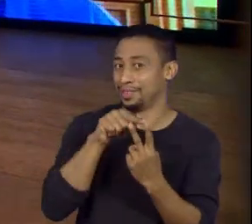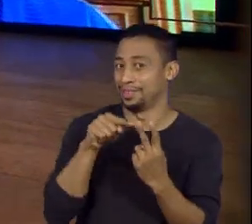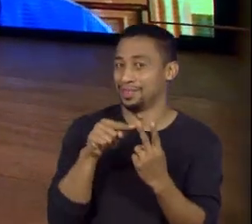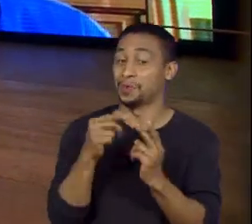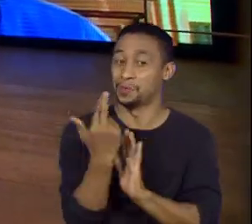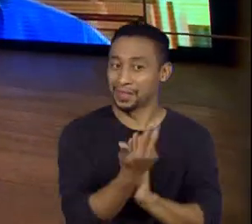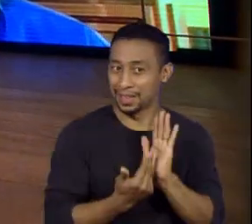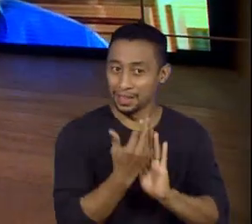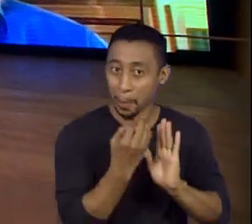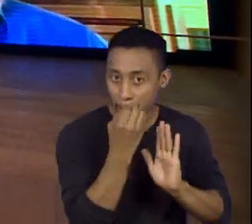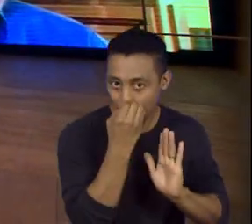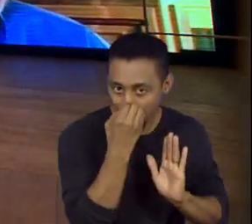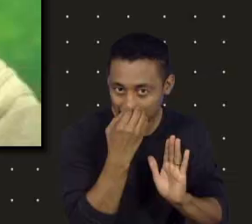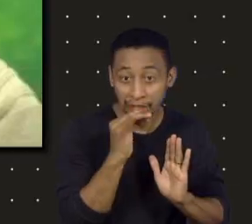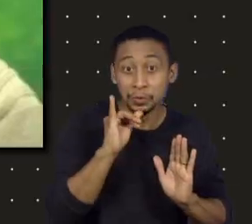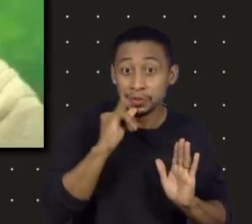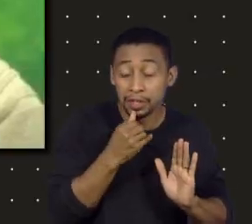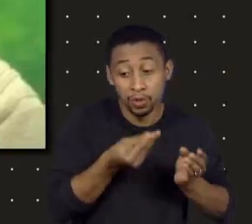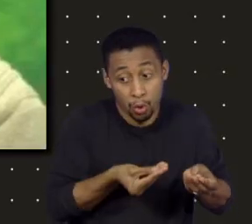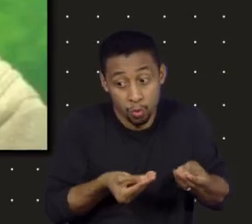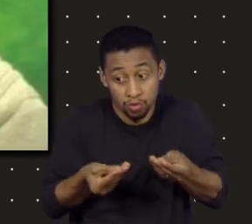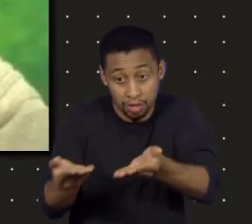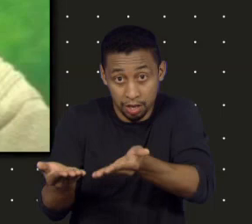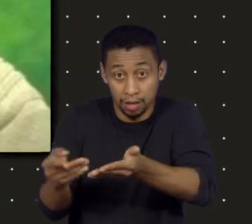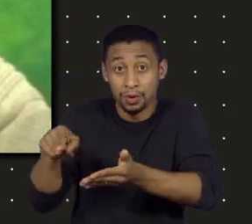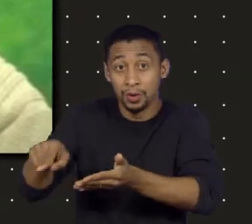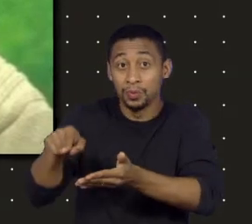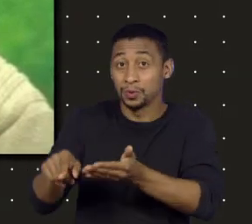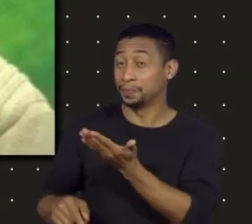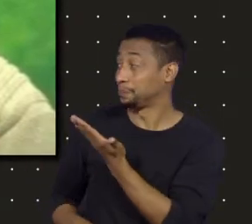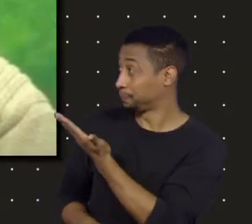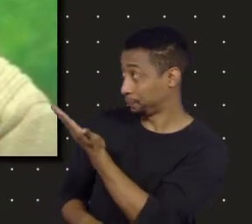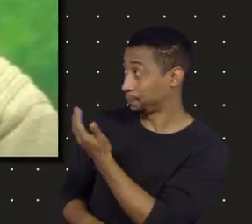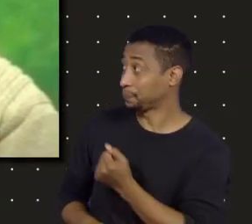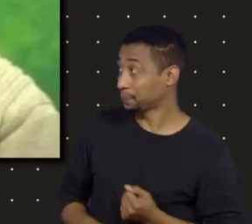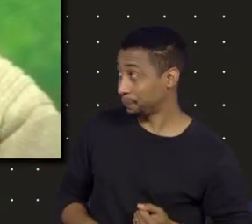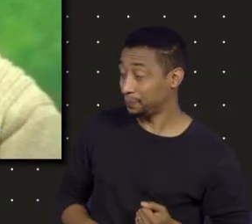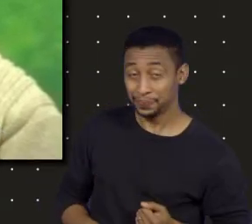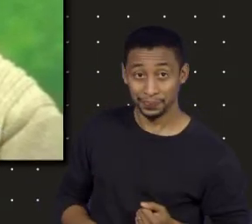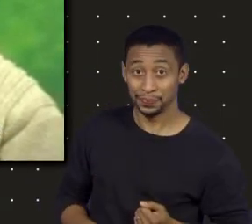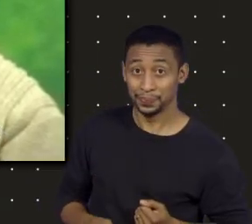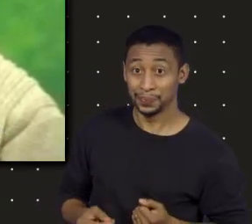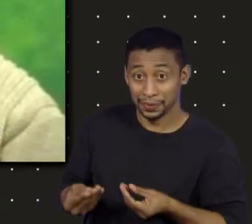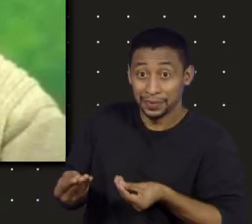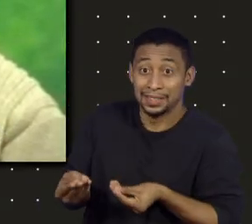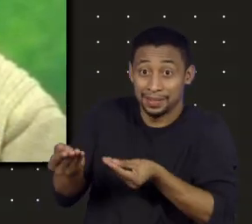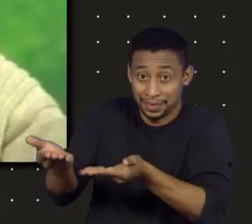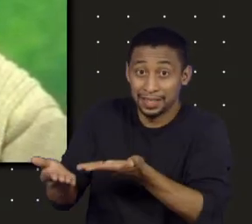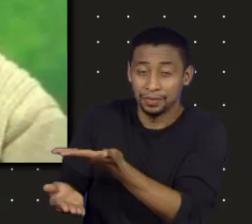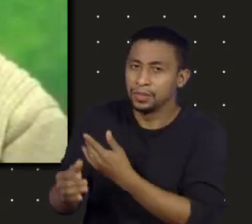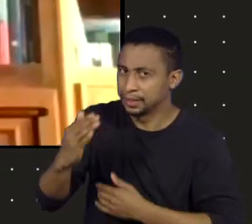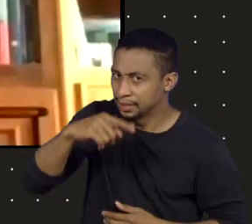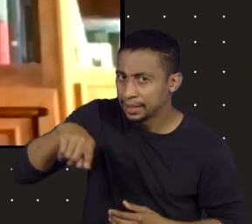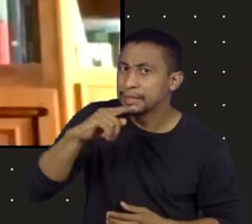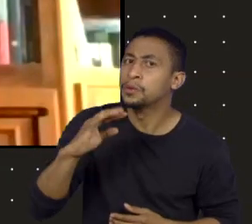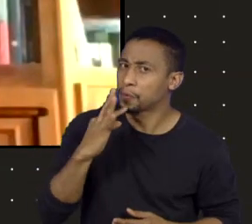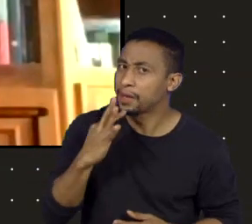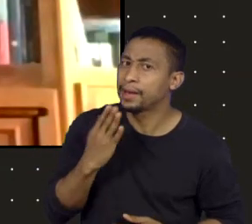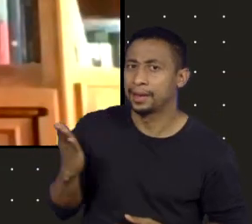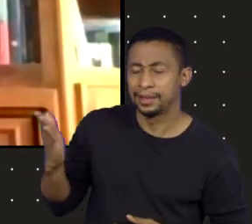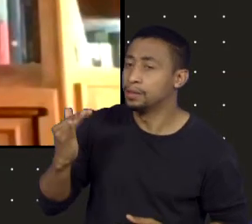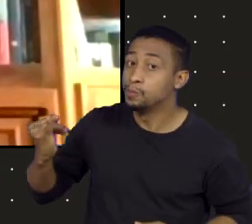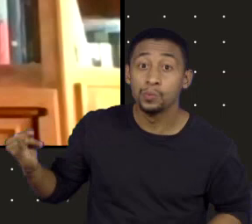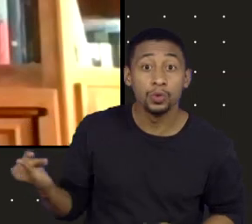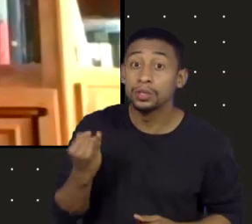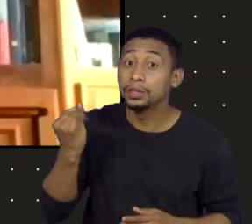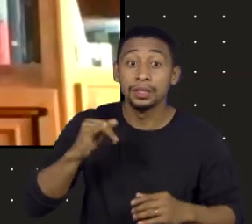para o Fernando Faro, que era o produtor do disco, né? Fernando Faro, vocês todos aí sabem da importância que esse